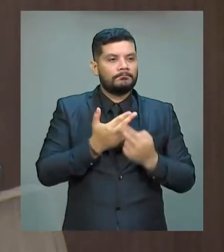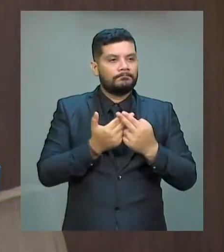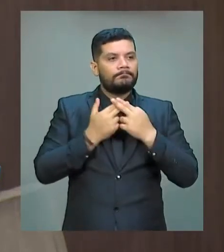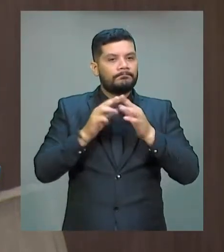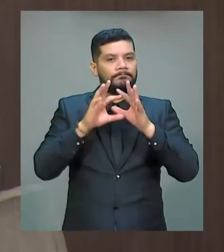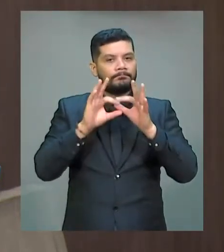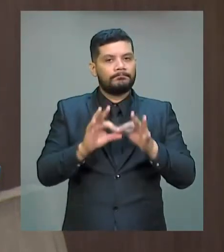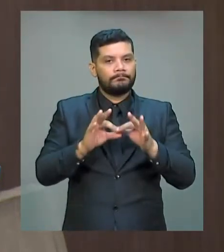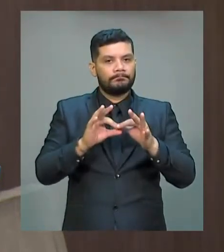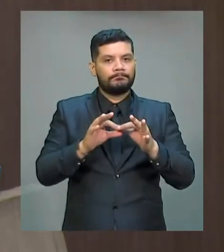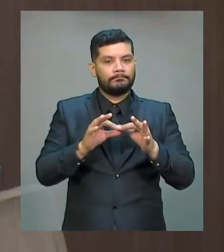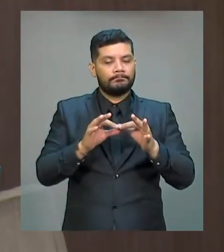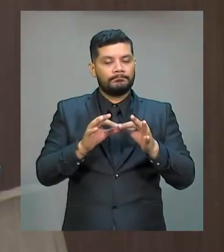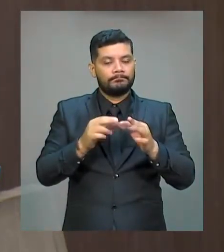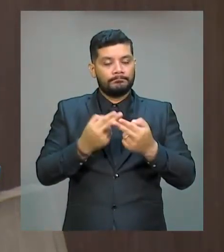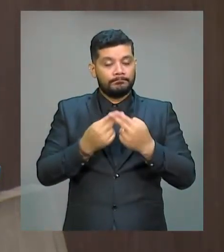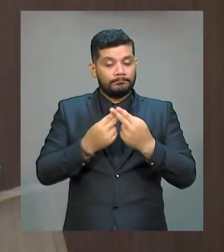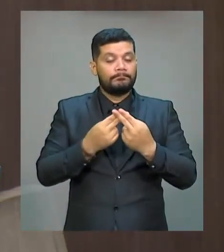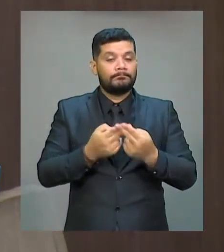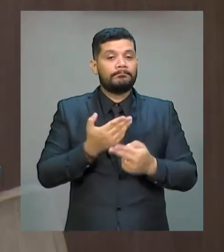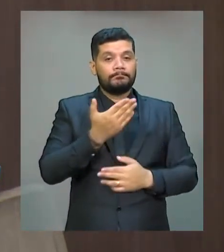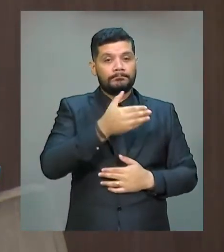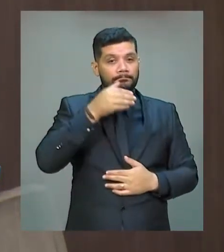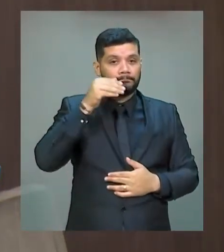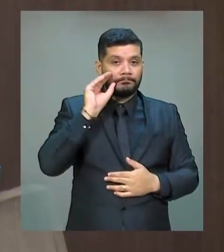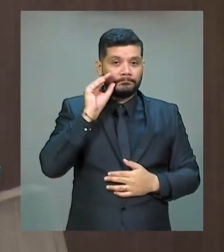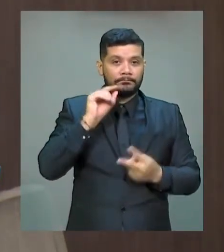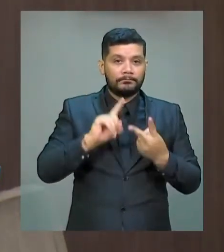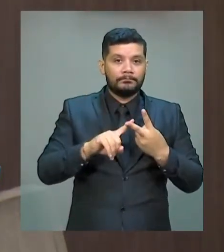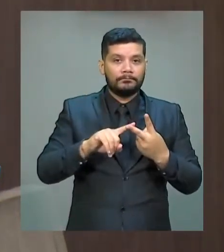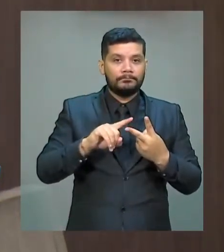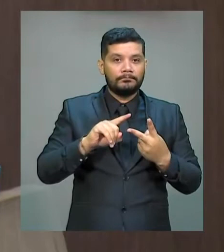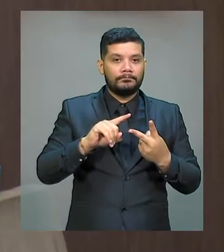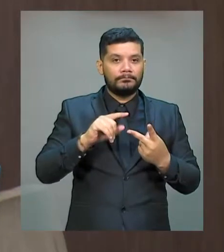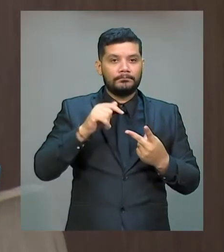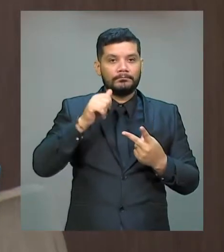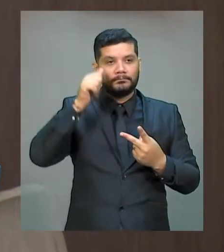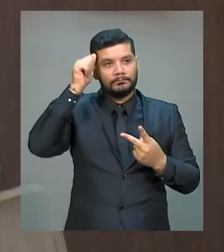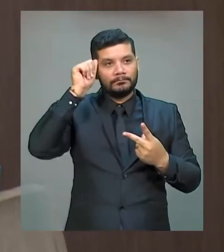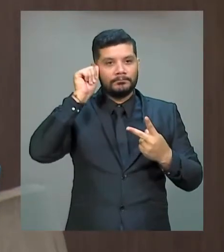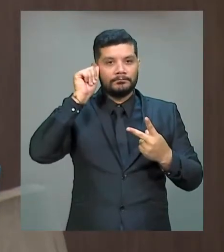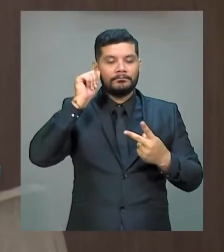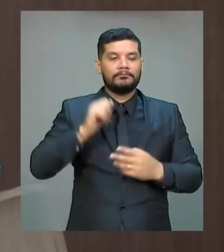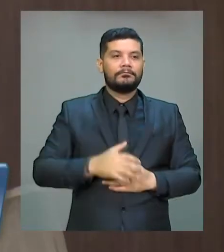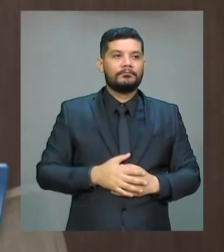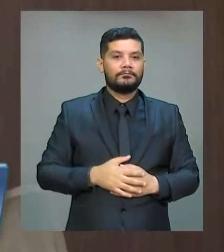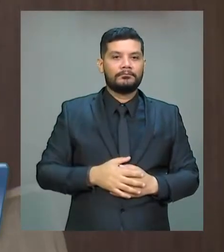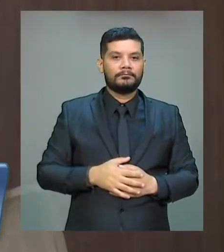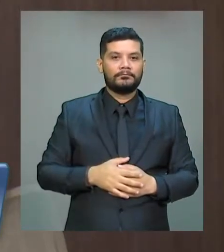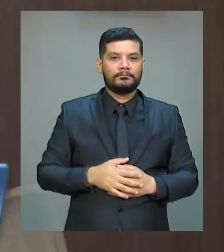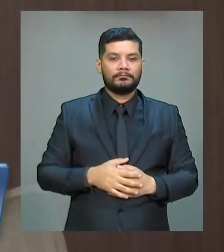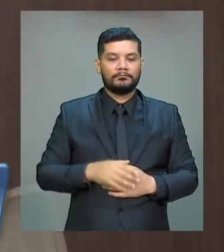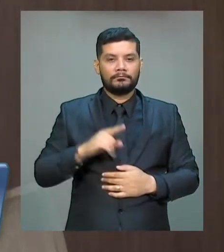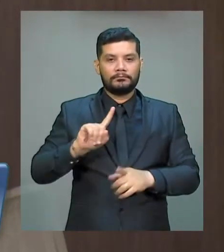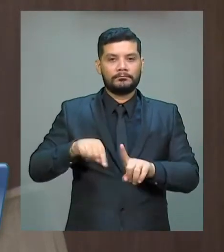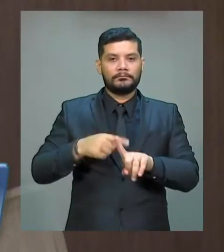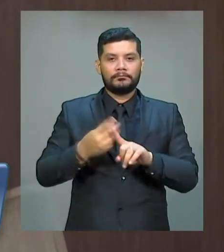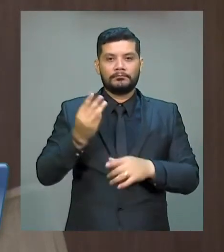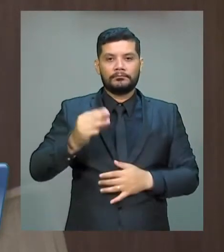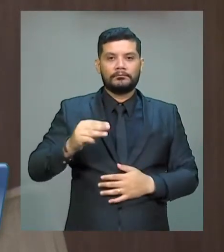decano, o deputado Fernando Hugo, e o deputado Acrisio. Deputado Fernando. Deputado Renato Rosendo, a mesa lhe concede mais 3